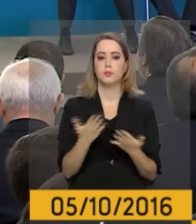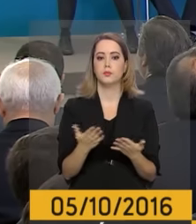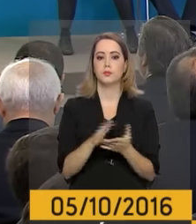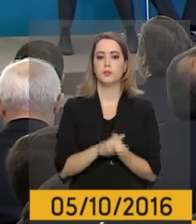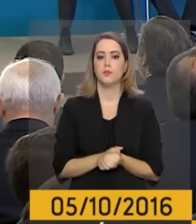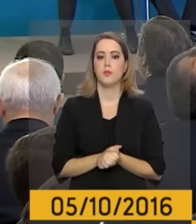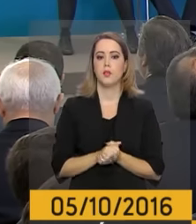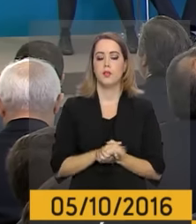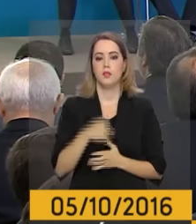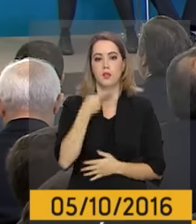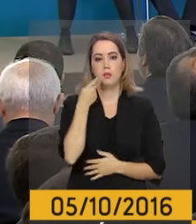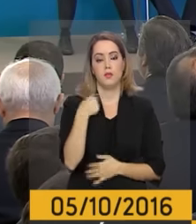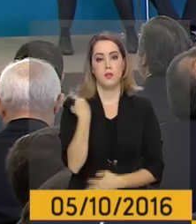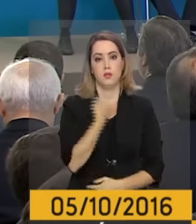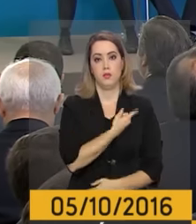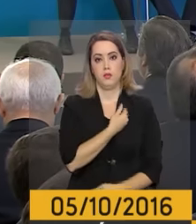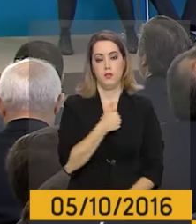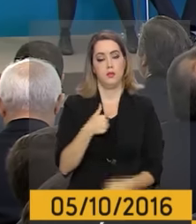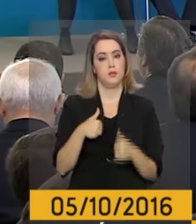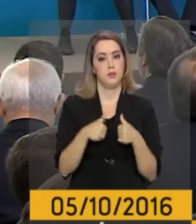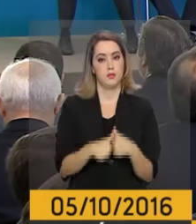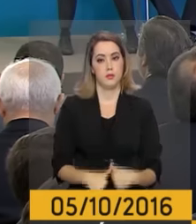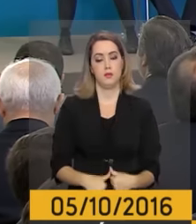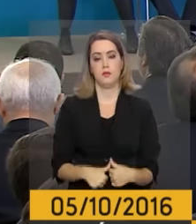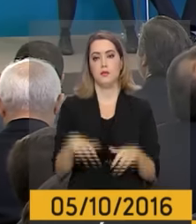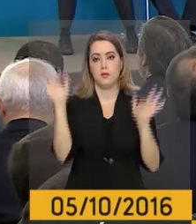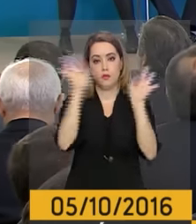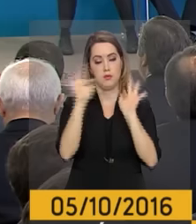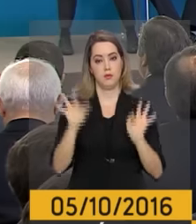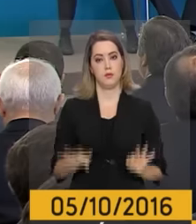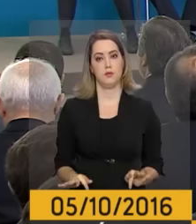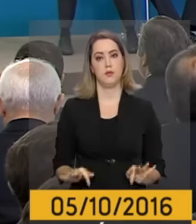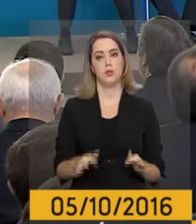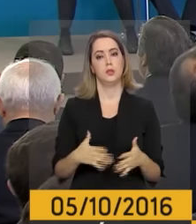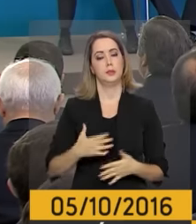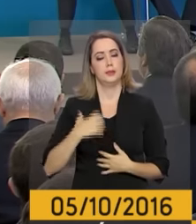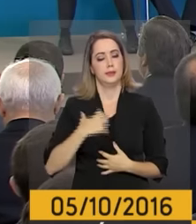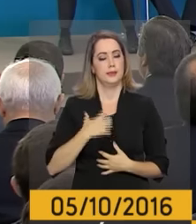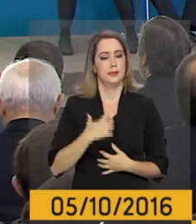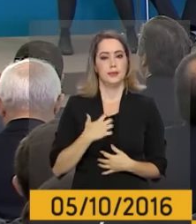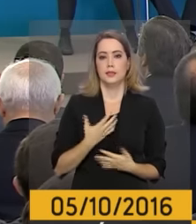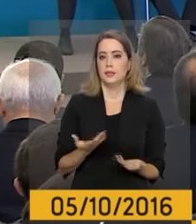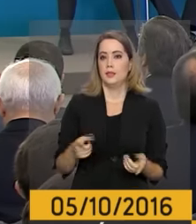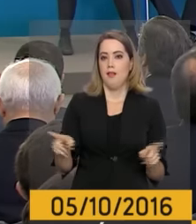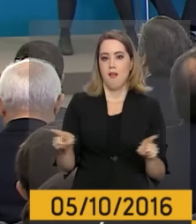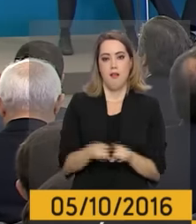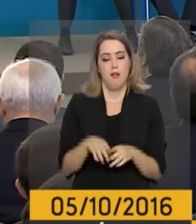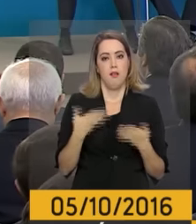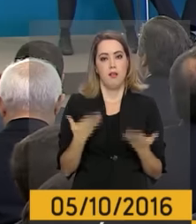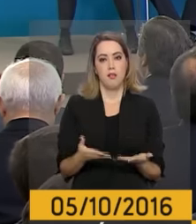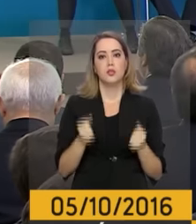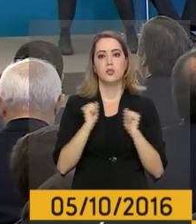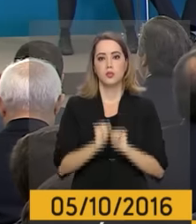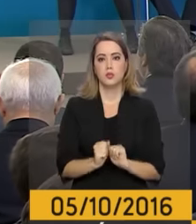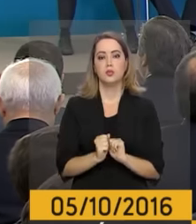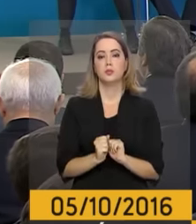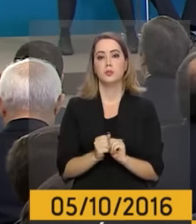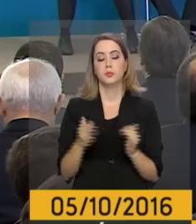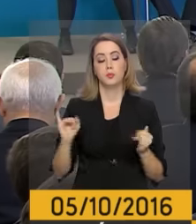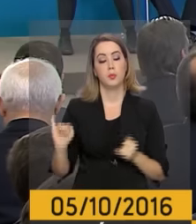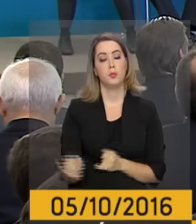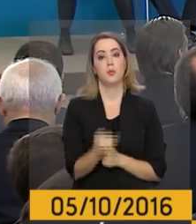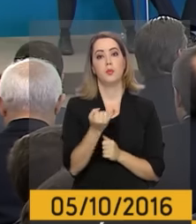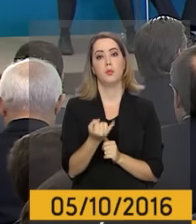Dizer que nós estamos assim, felizes e até emocionados de poder ter tido essa oportunidade